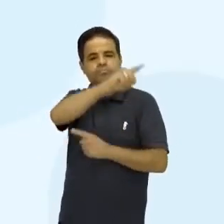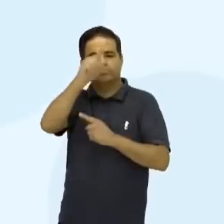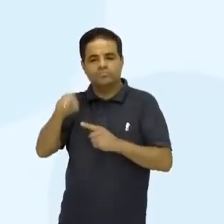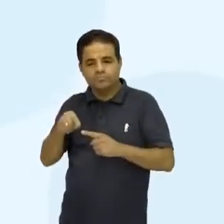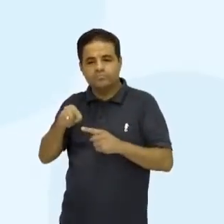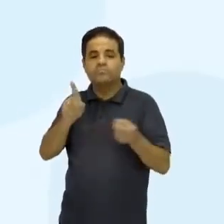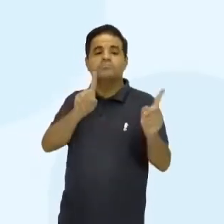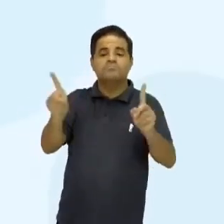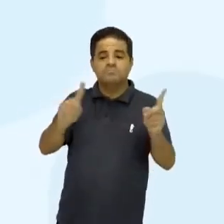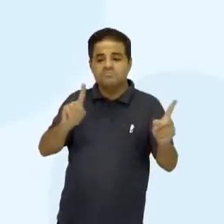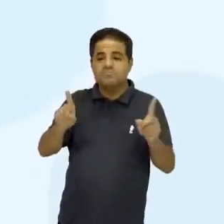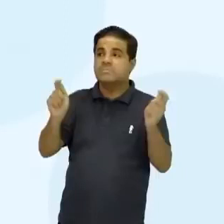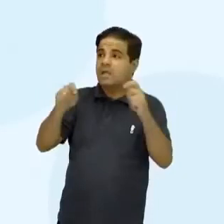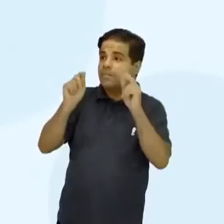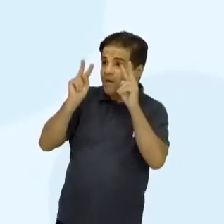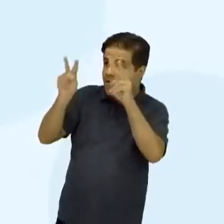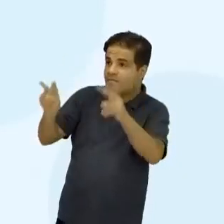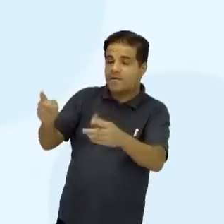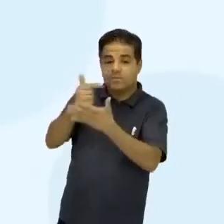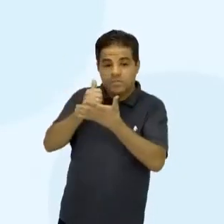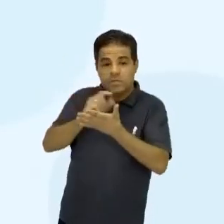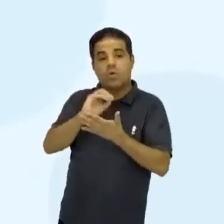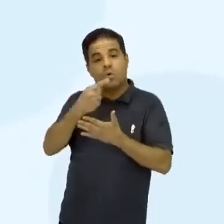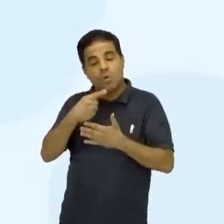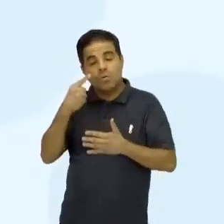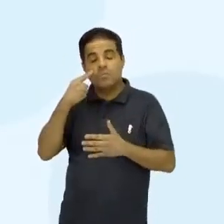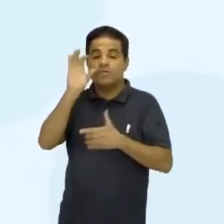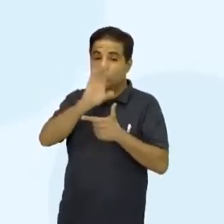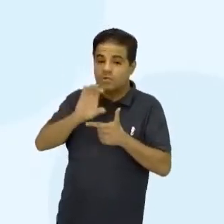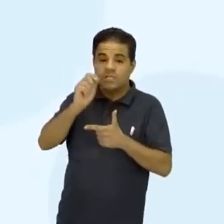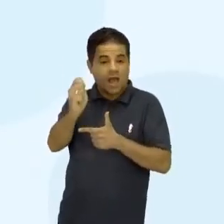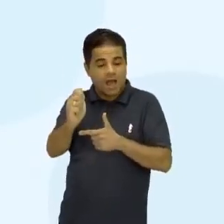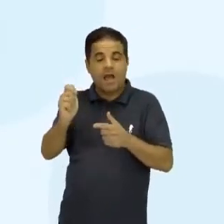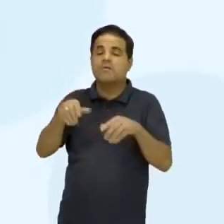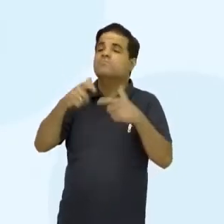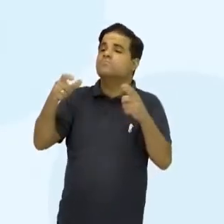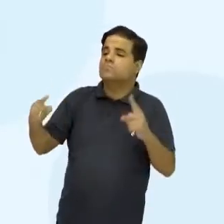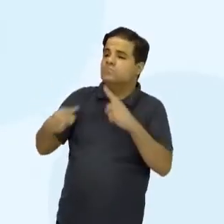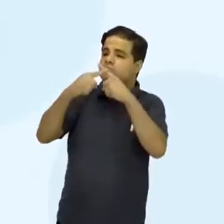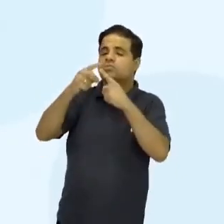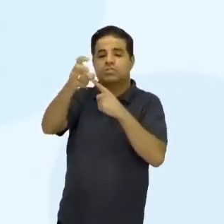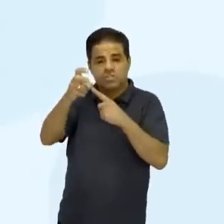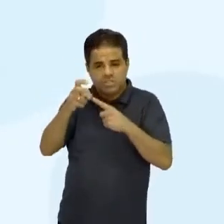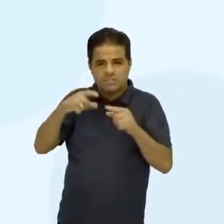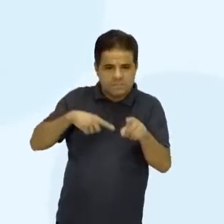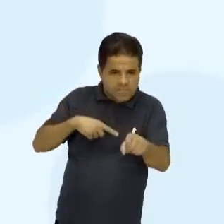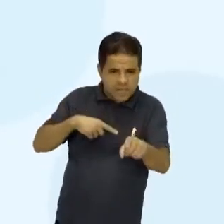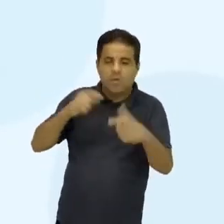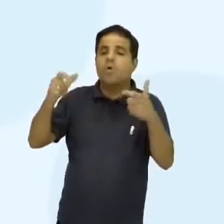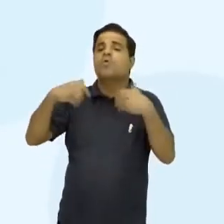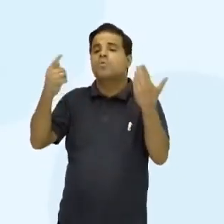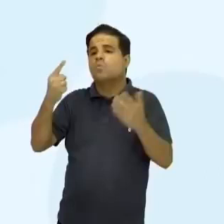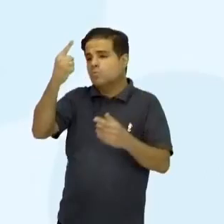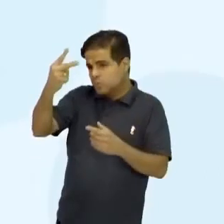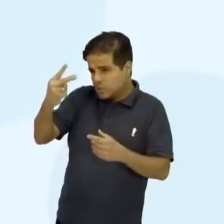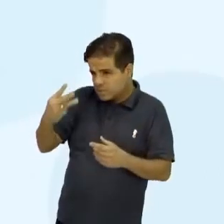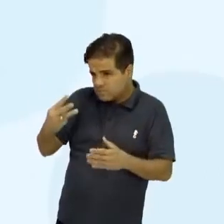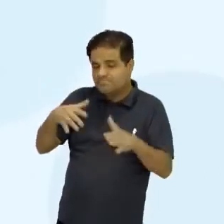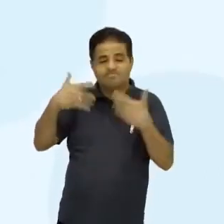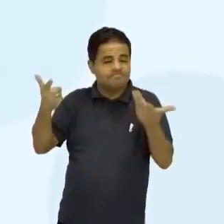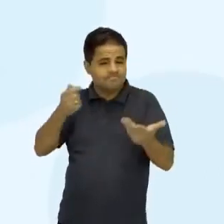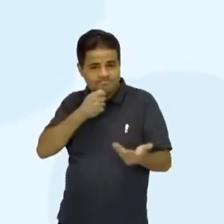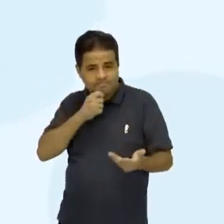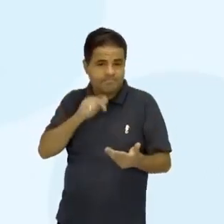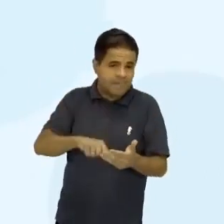lembrando que a gente pode olhar pelo desenho ou pelo sinal do coeficiente A. Quero saber onde cruza o eixo X, se cruza. Aonde? Dois valores? Não